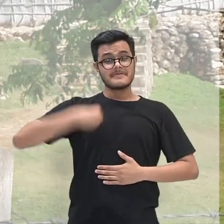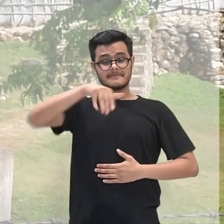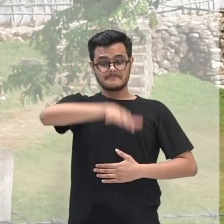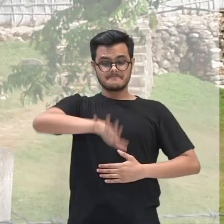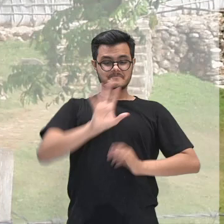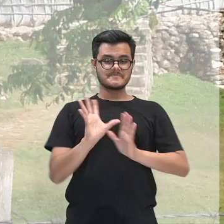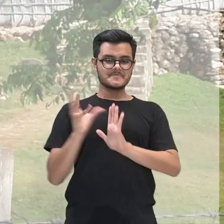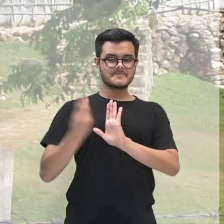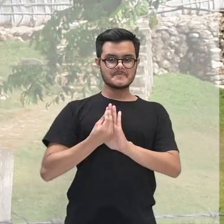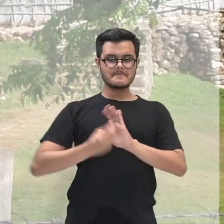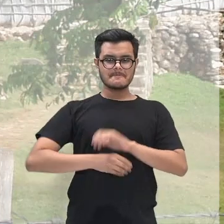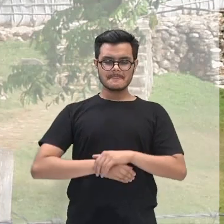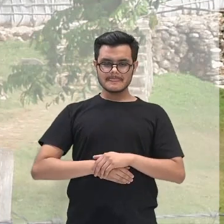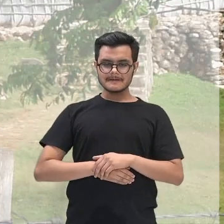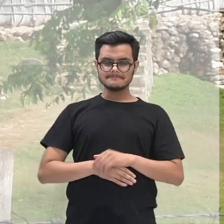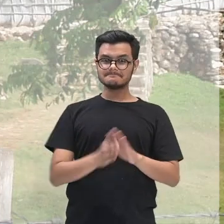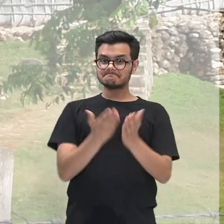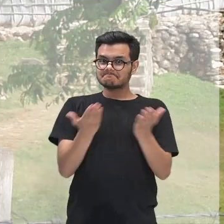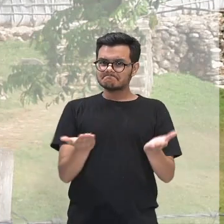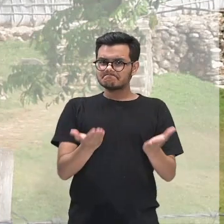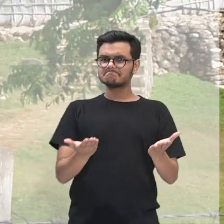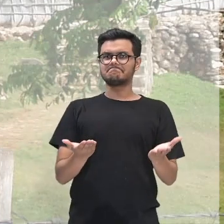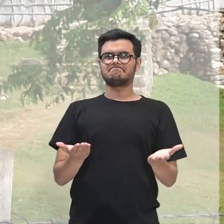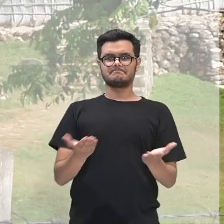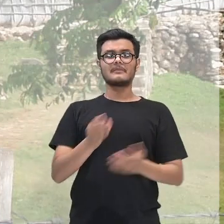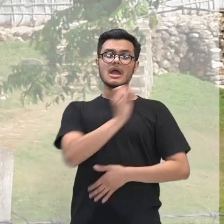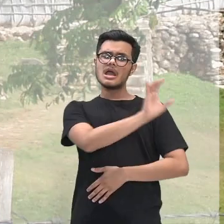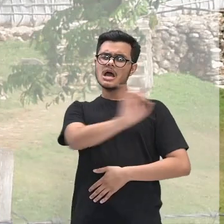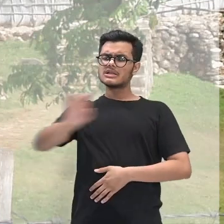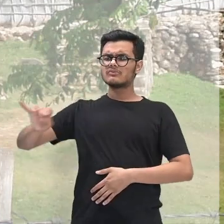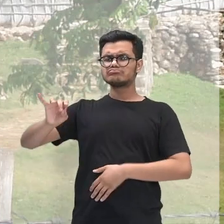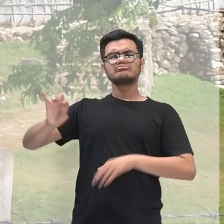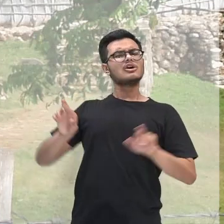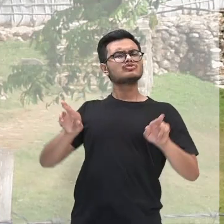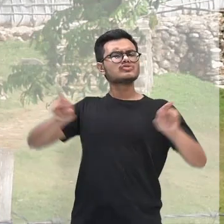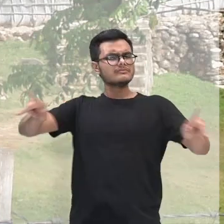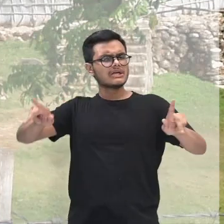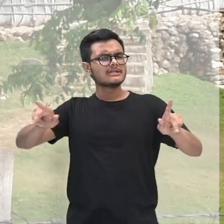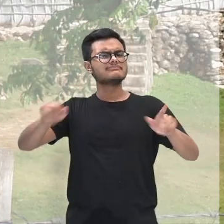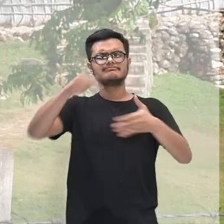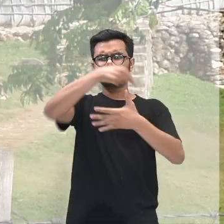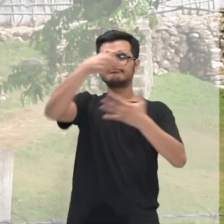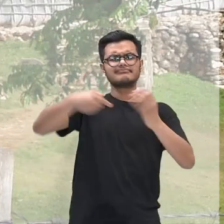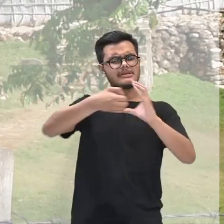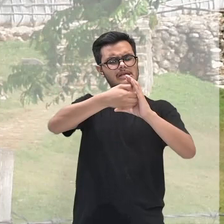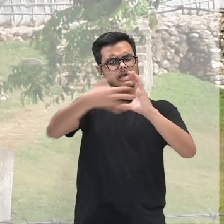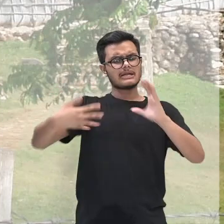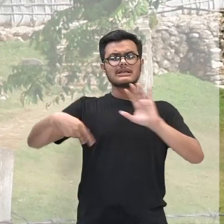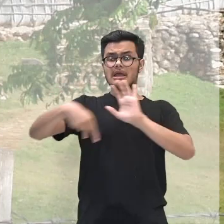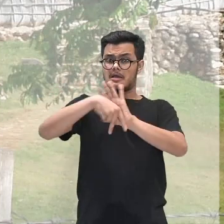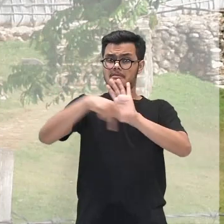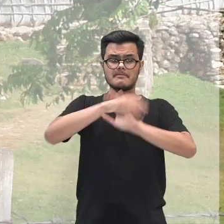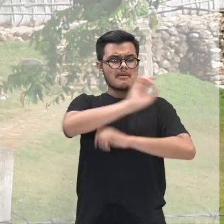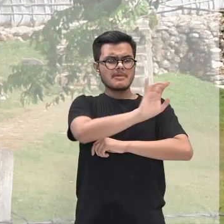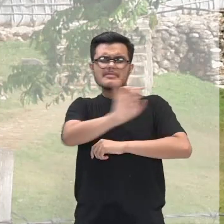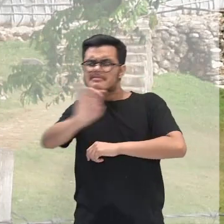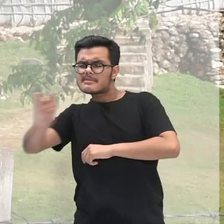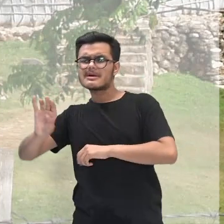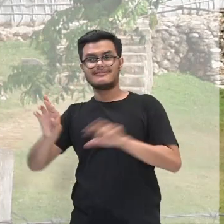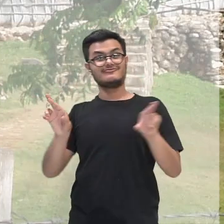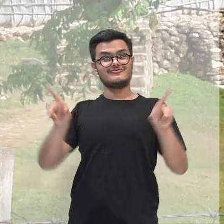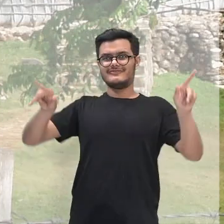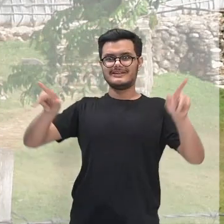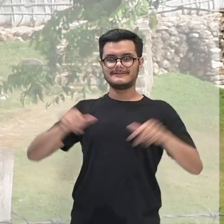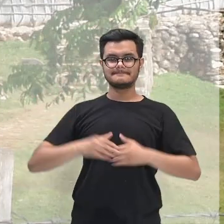Amazônia. Mas cada um tem ali a sua particularidade, acaba se diferenciando em algum ponto ou outro, tá?